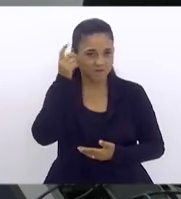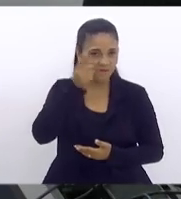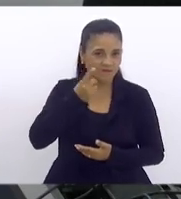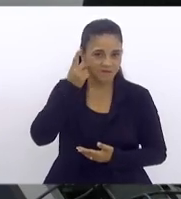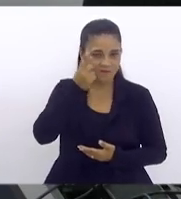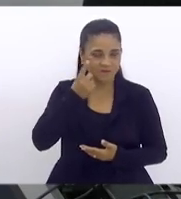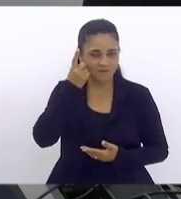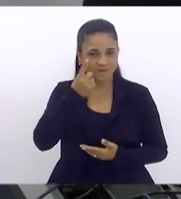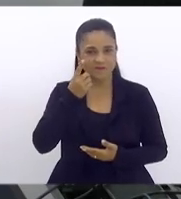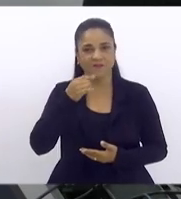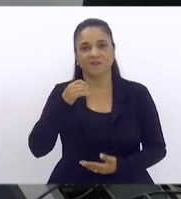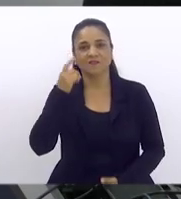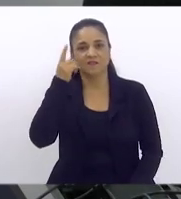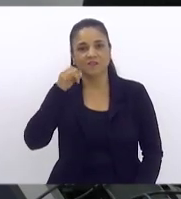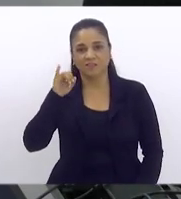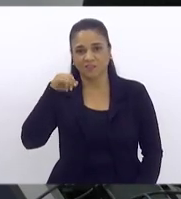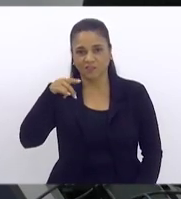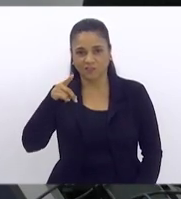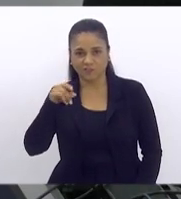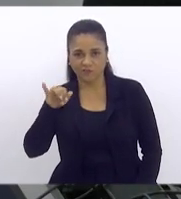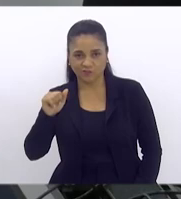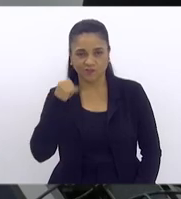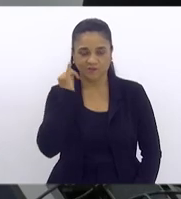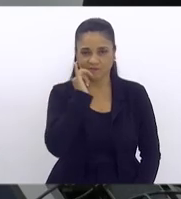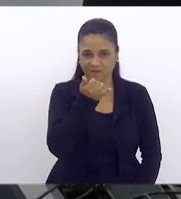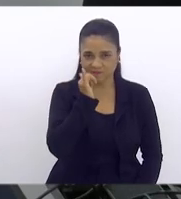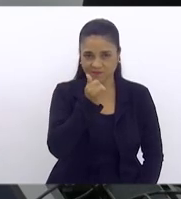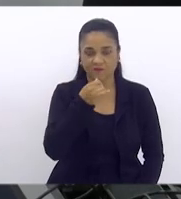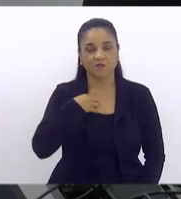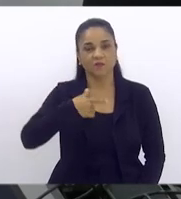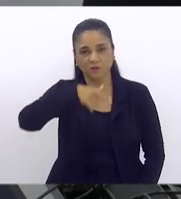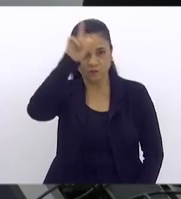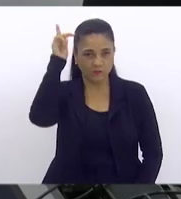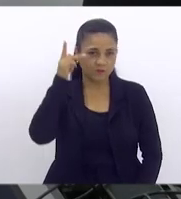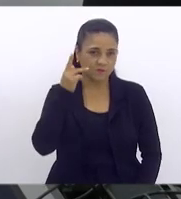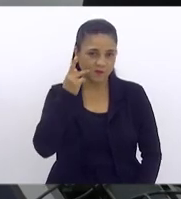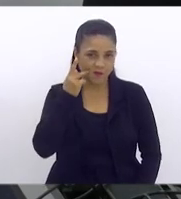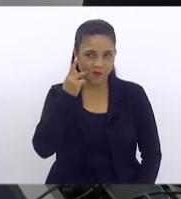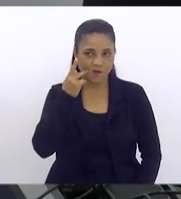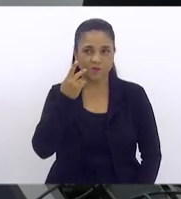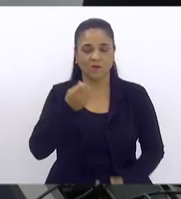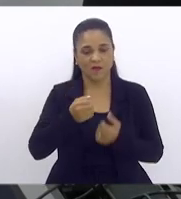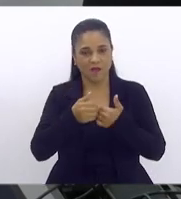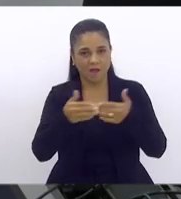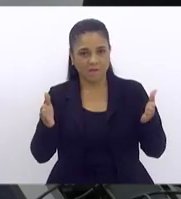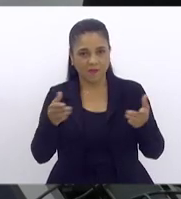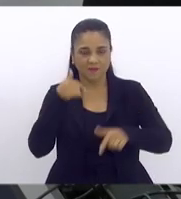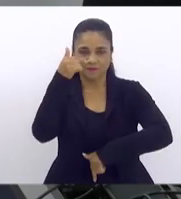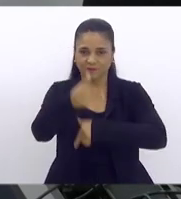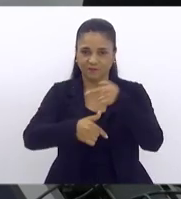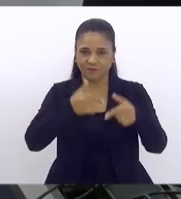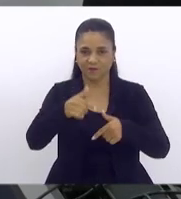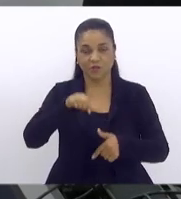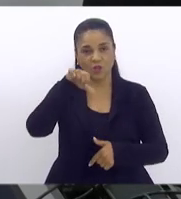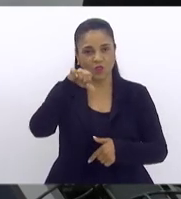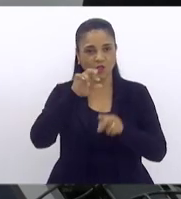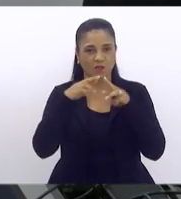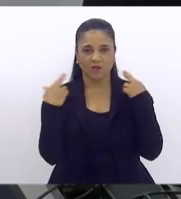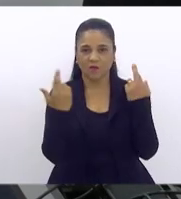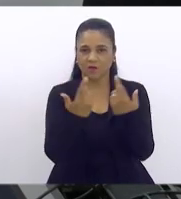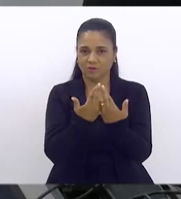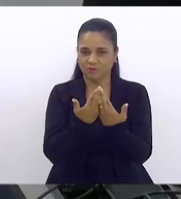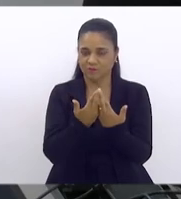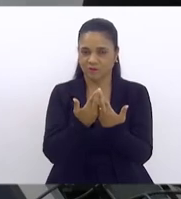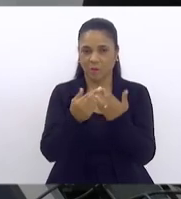deputada Índia Armelau, nossa relatora, deputado Luiz Paulo, dou por abertos os trabalhos da nona reunião ordinária